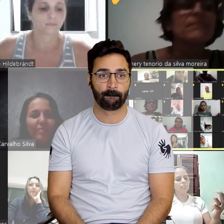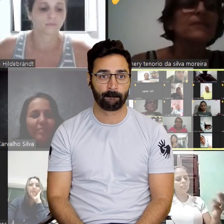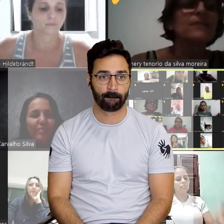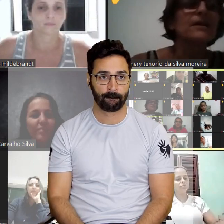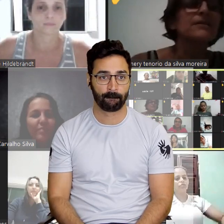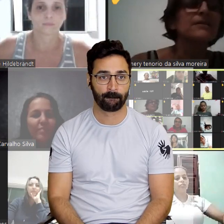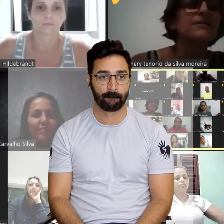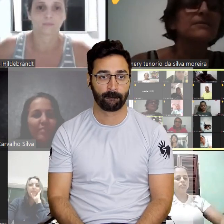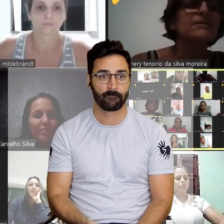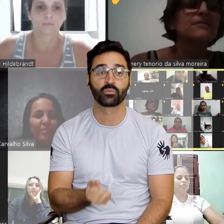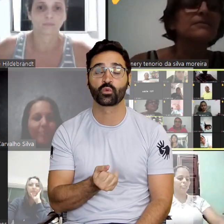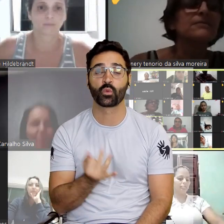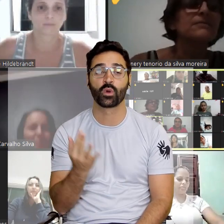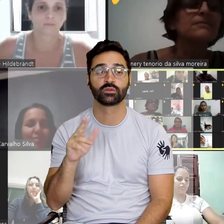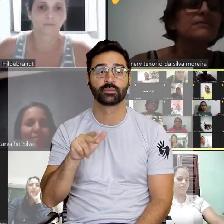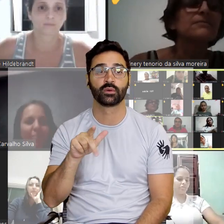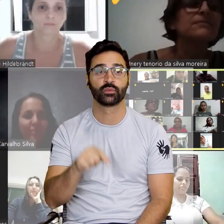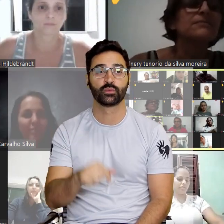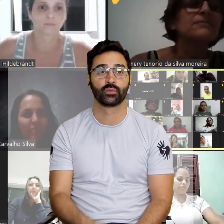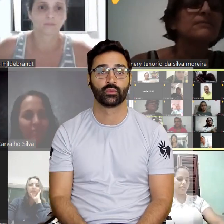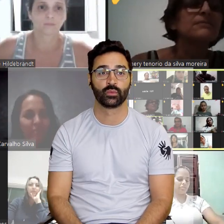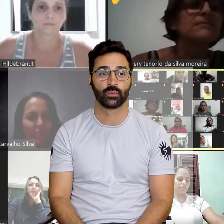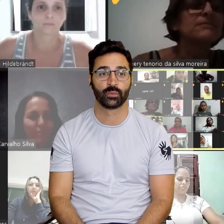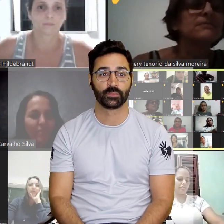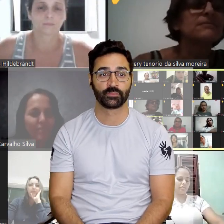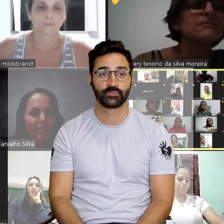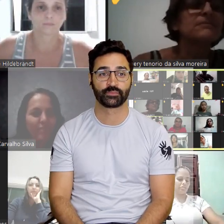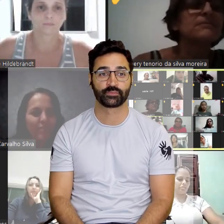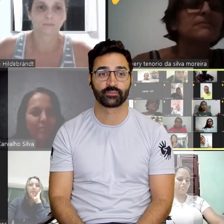Quantos irmãos e irmãs você tem?